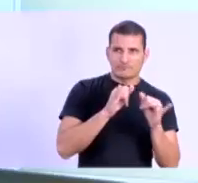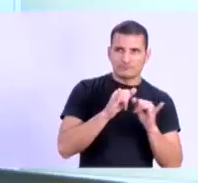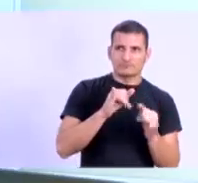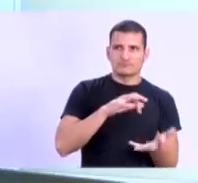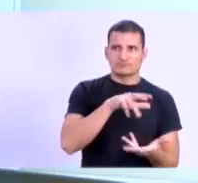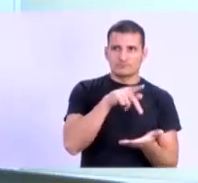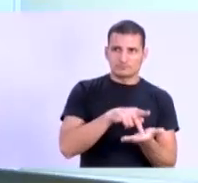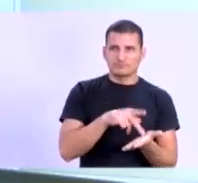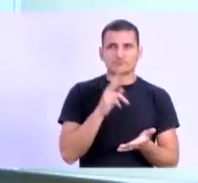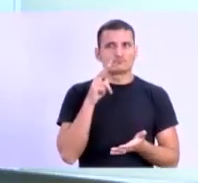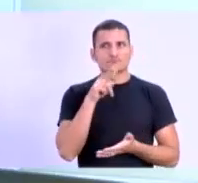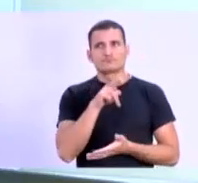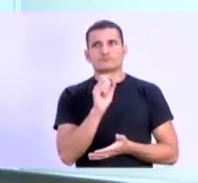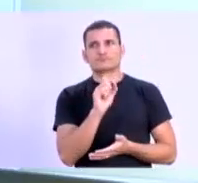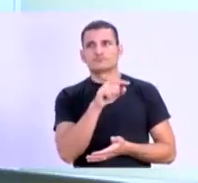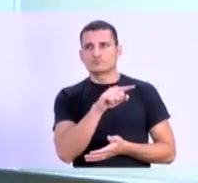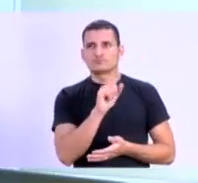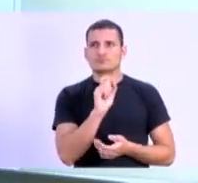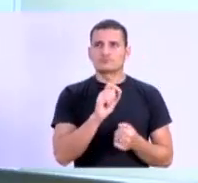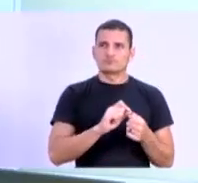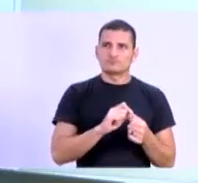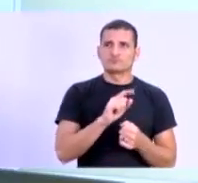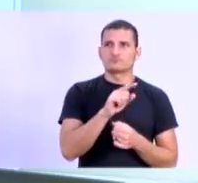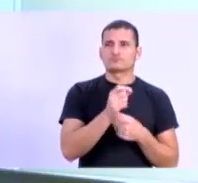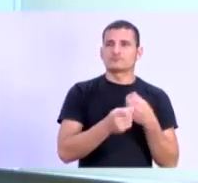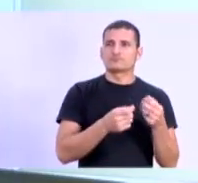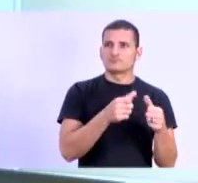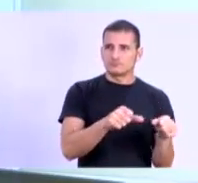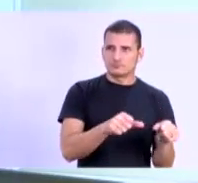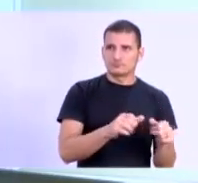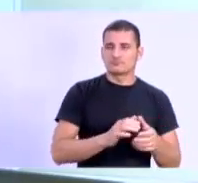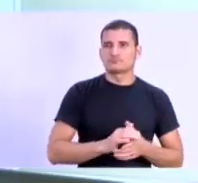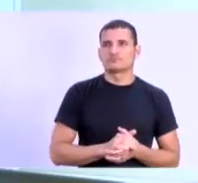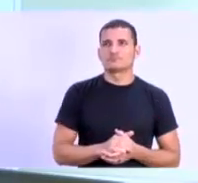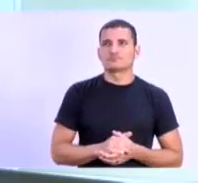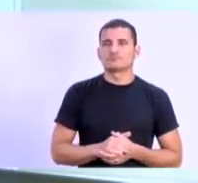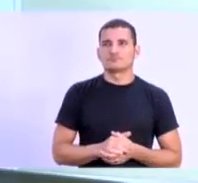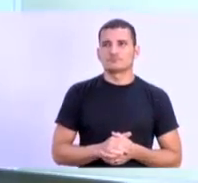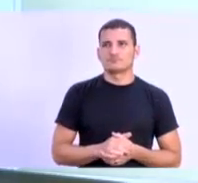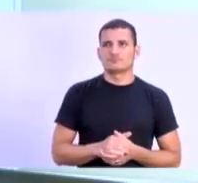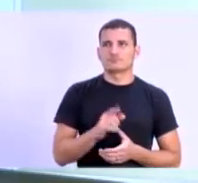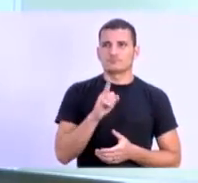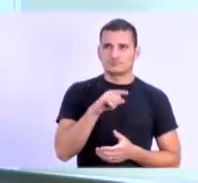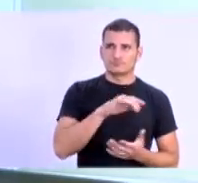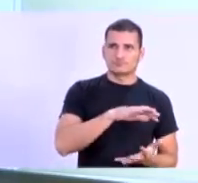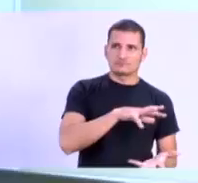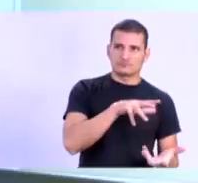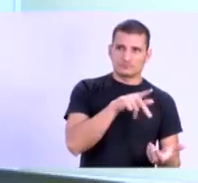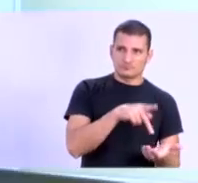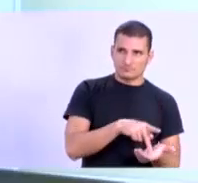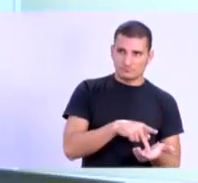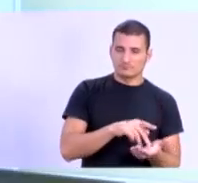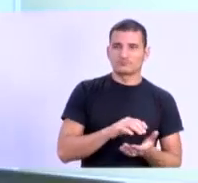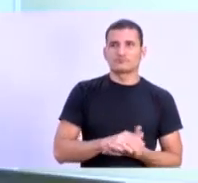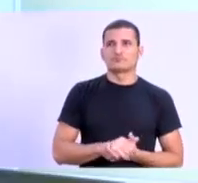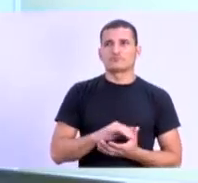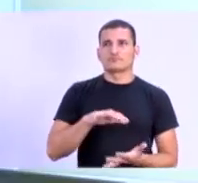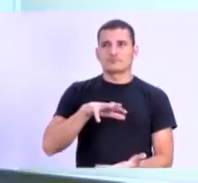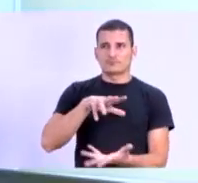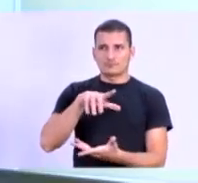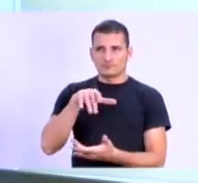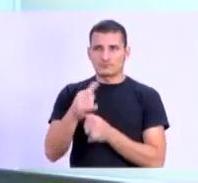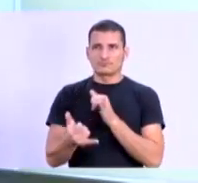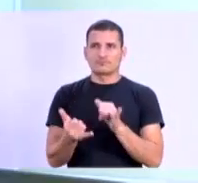a verificar o que ele é, o que ele faz e como é que ele está em determinado momento, né? Isso no mundo real. No mundo virtual, nós temos